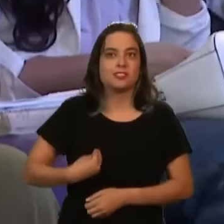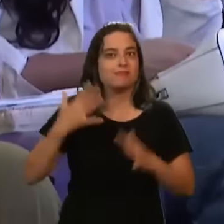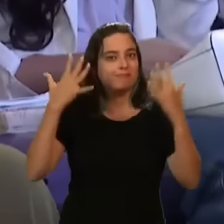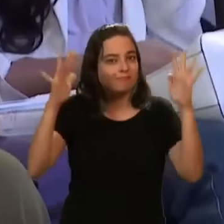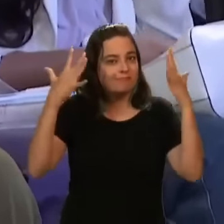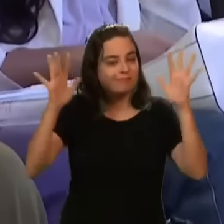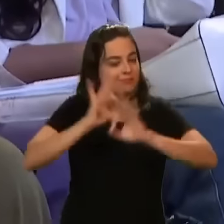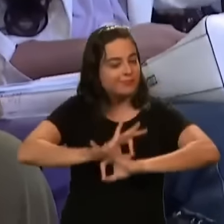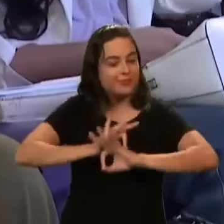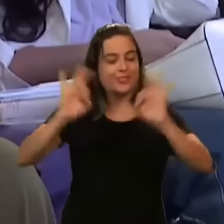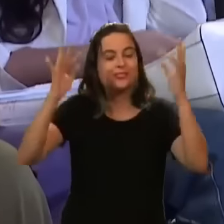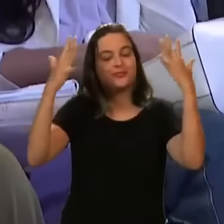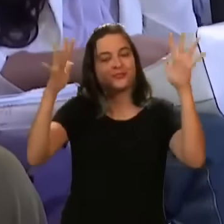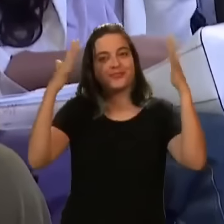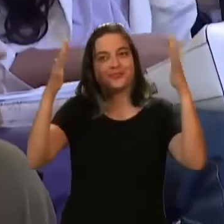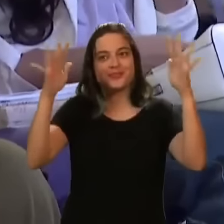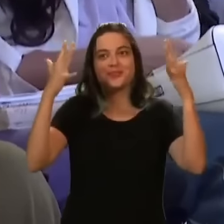mais linda!